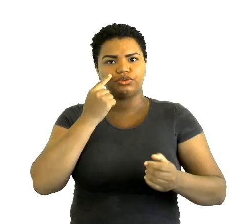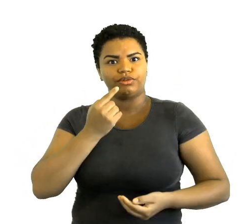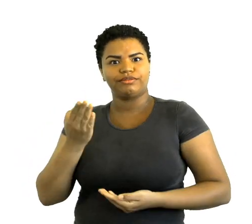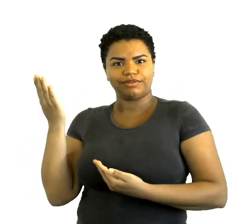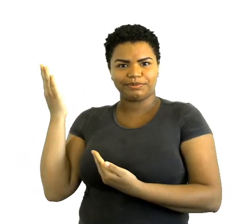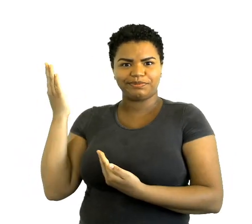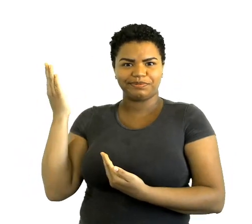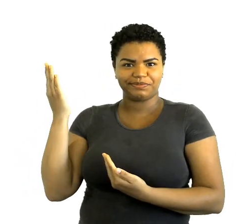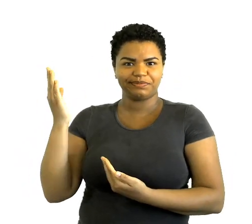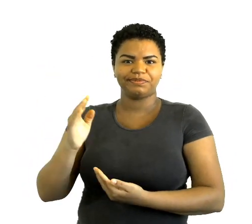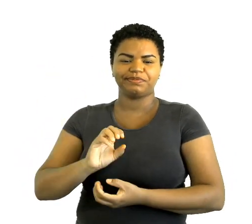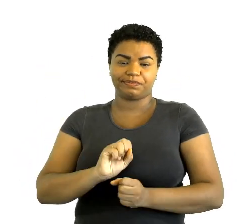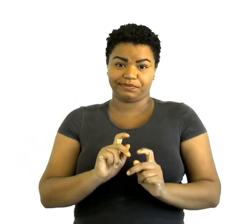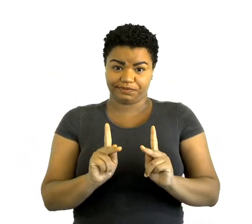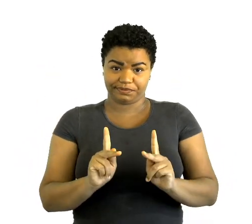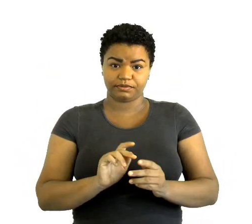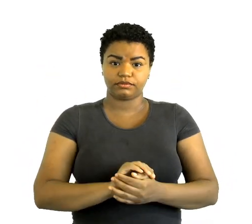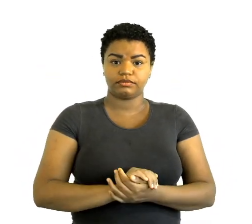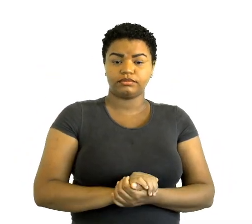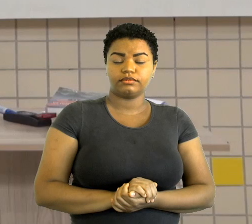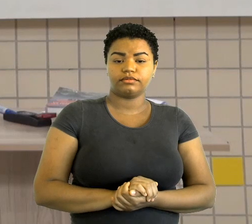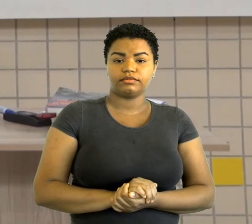aqui, ok?